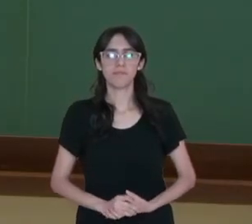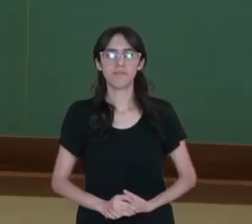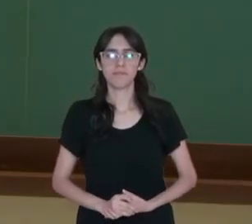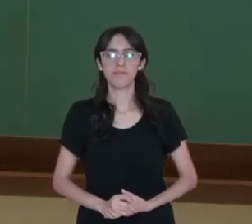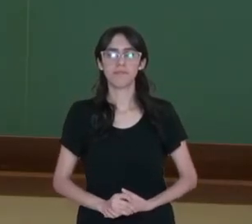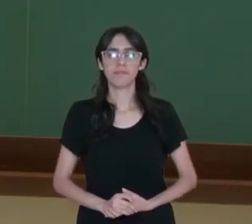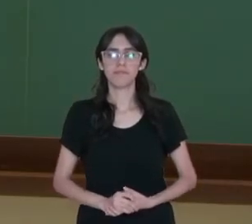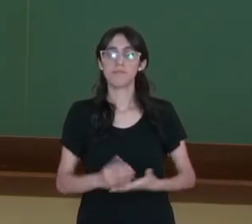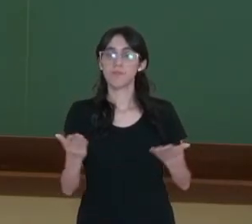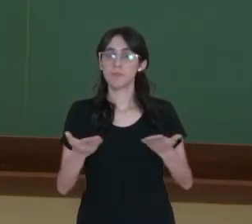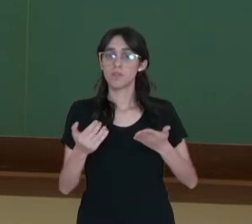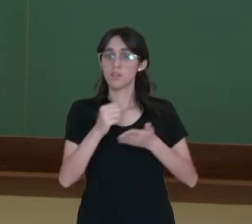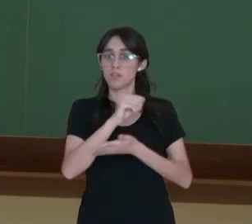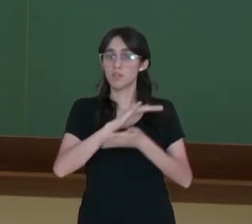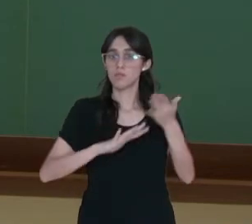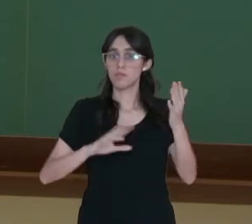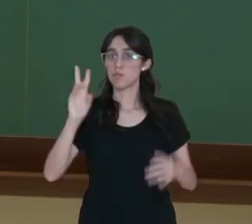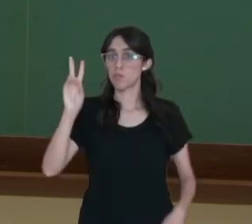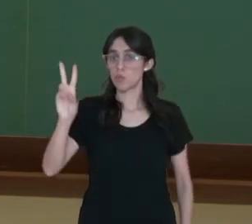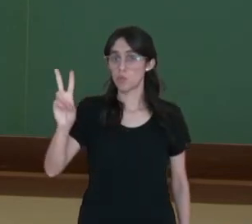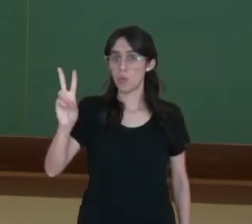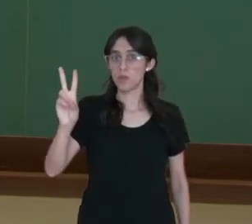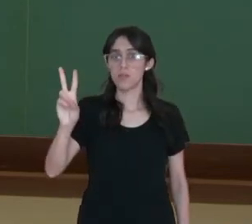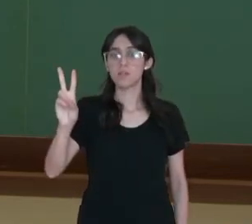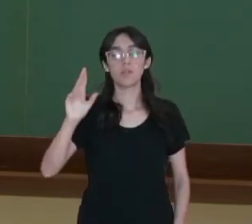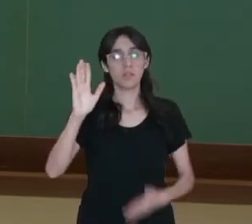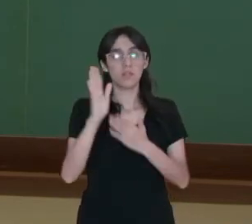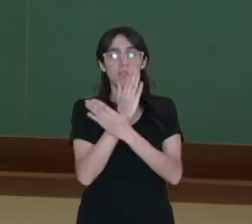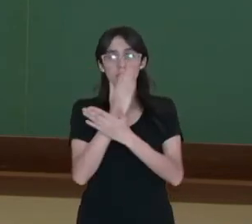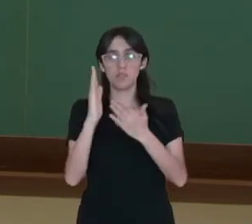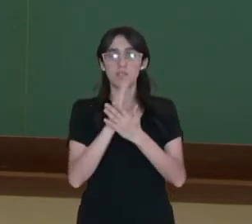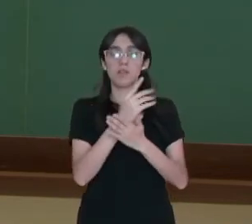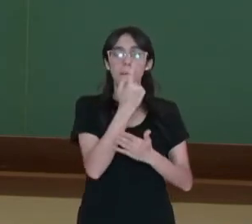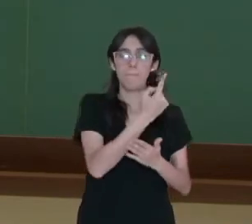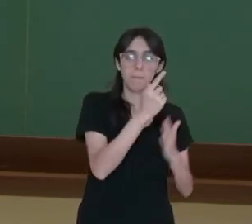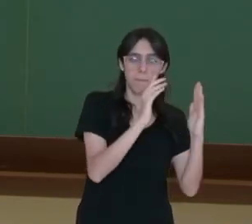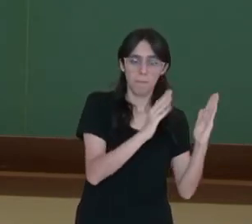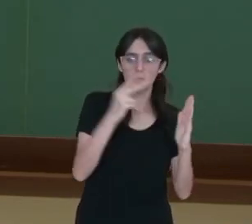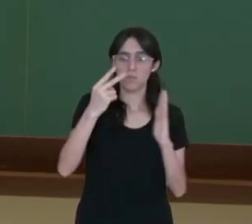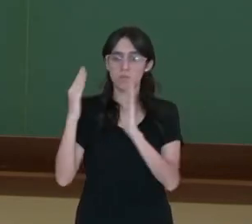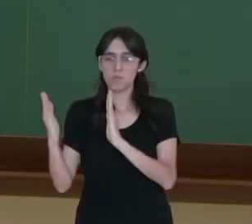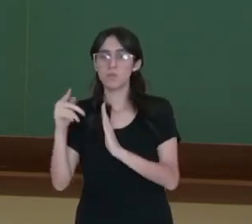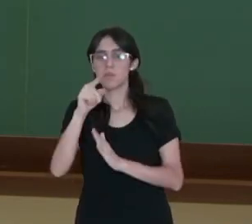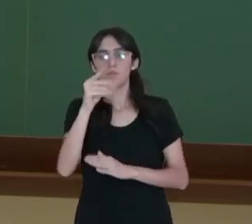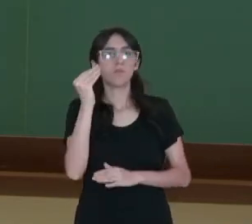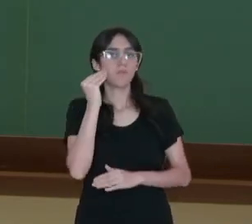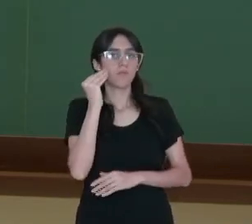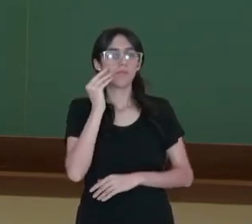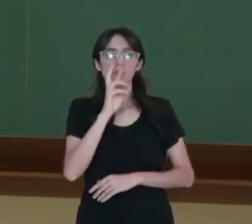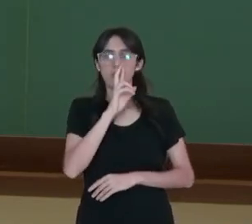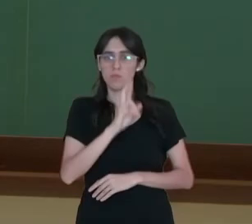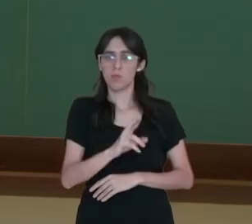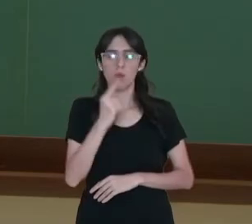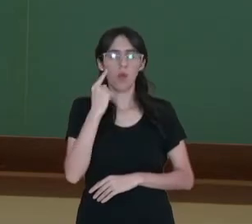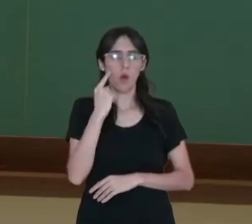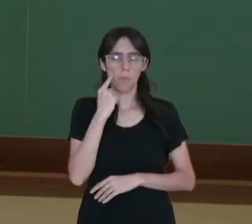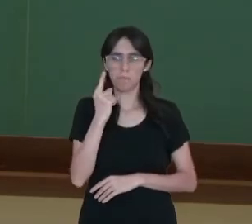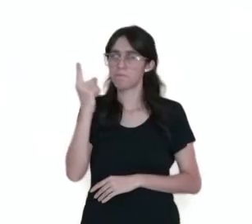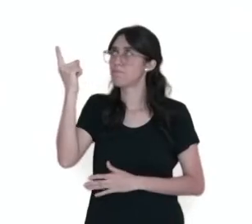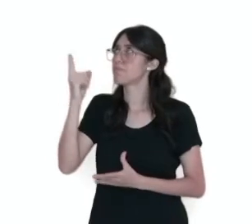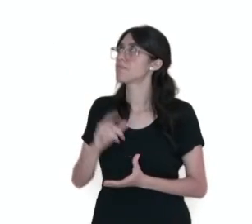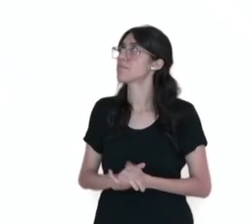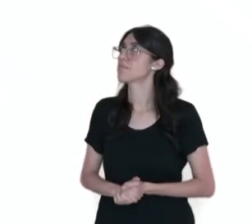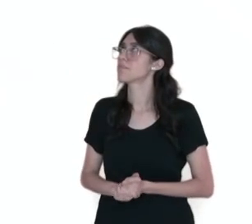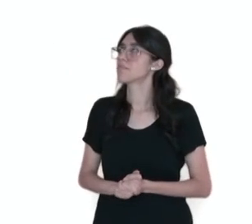Vamos fazer a atividade A2 agora? Também está dividido em duas partes, vou deixar um tempinho cada uma das telas para vocês. Vamos ler agora.